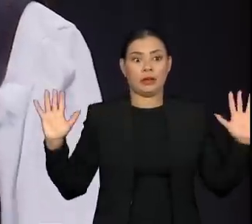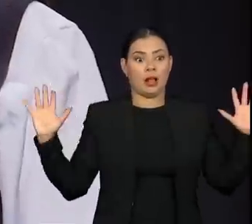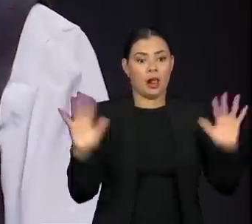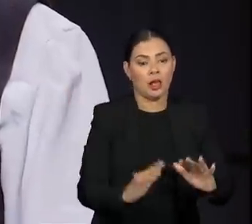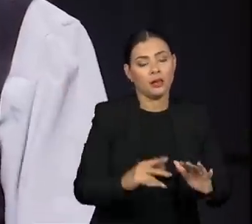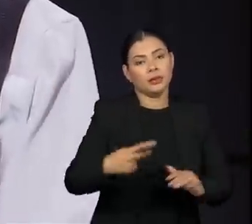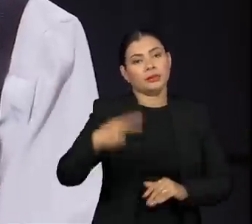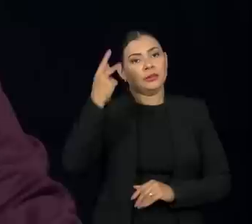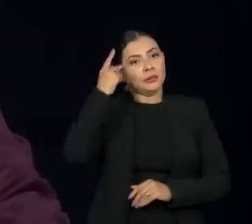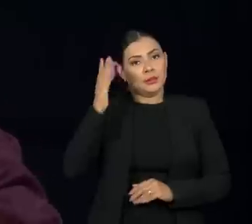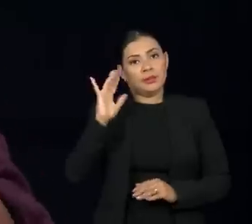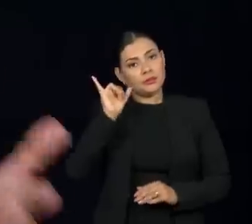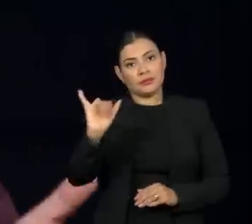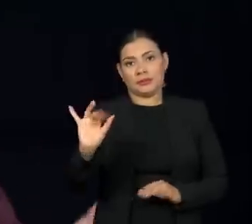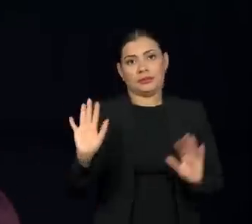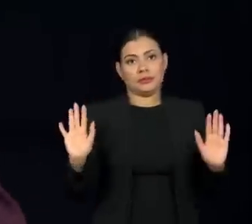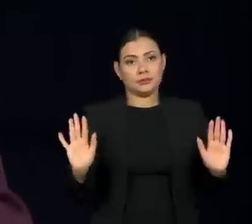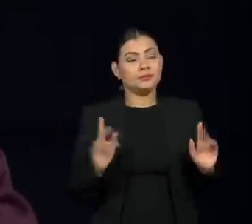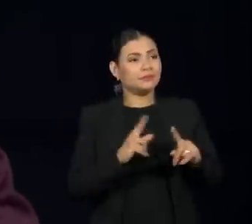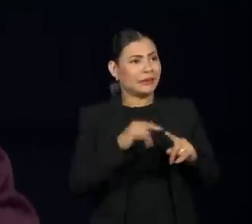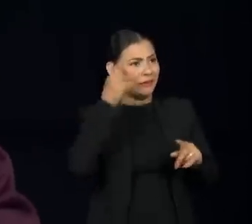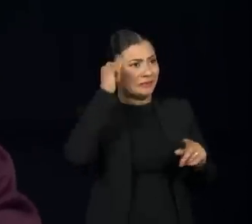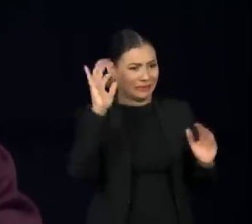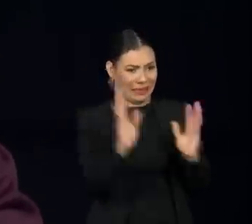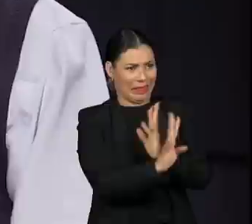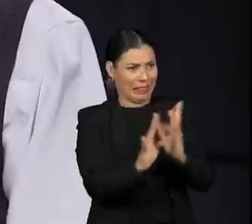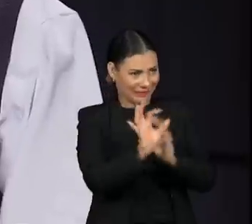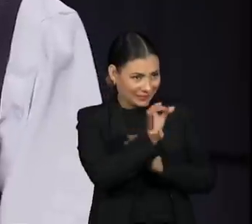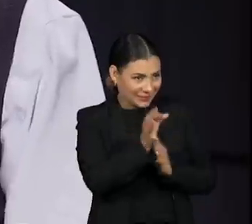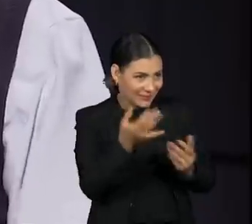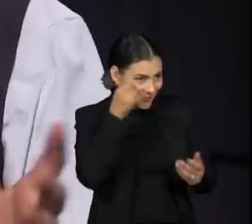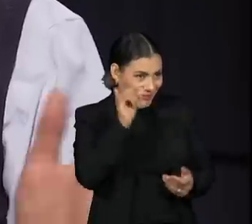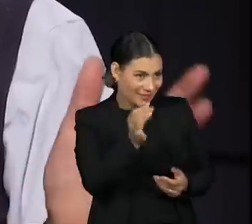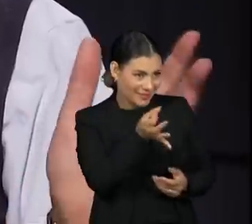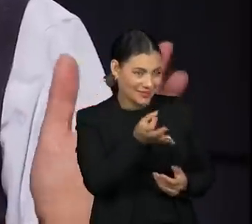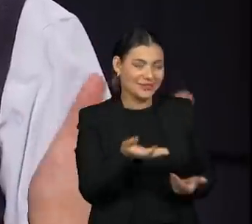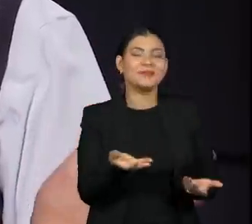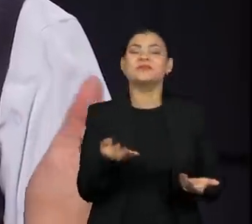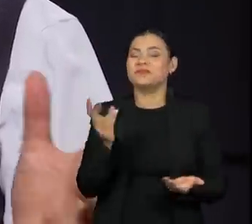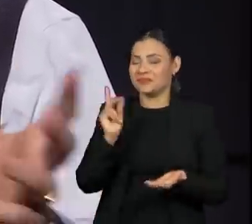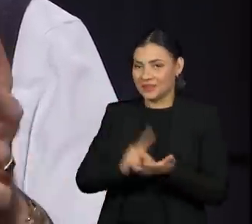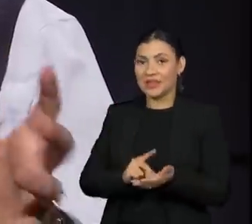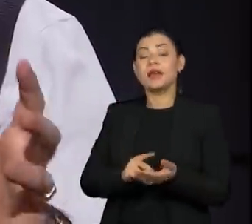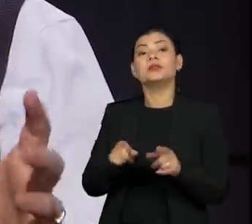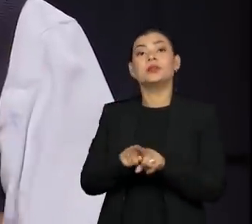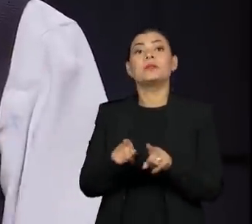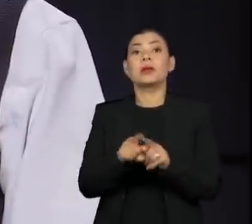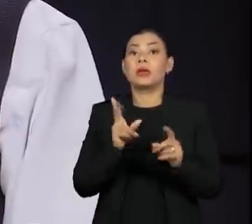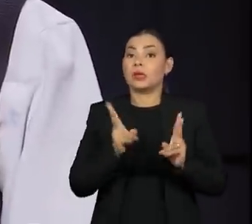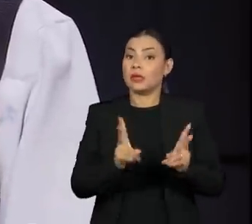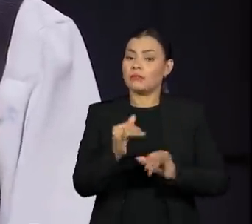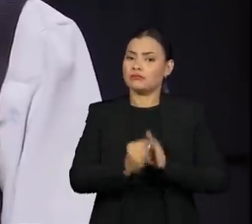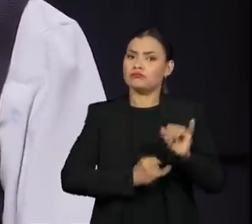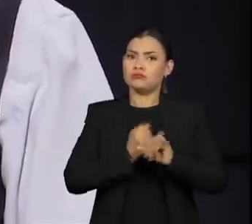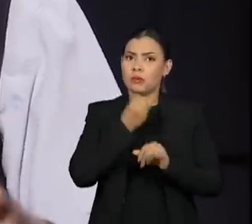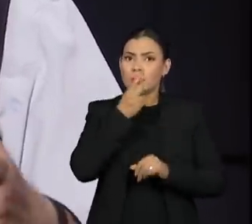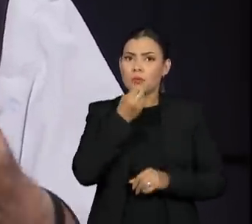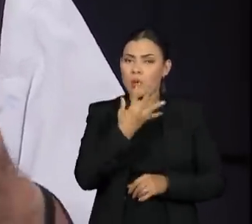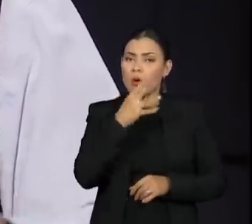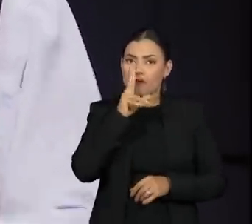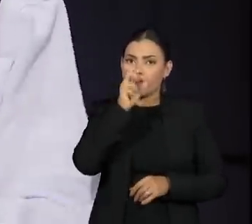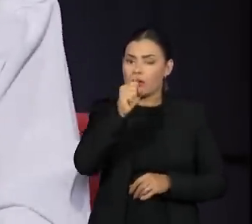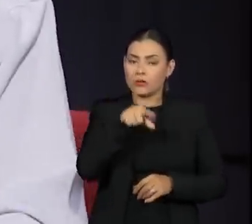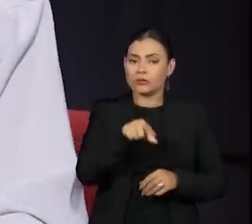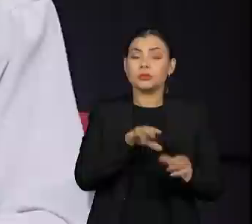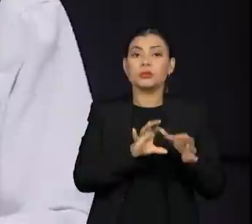por São Paulo até para não ter congestionamento opa não tem diga graças a Deus nunca tivemos queda a gente tudo deixa dualizado mas claro